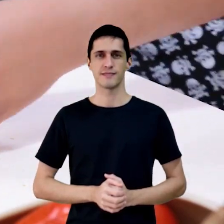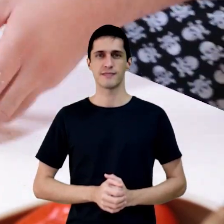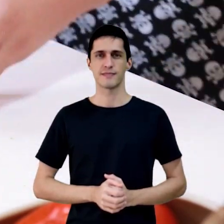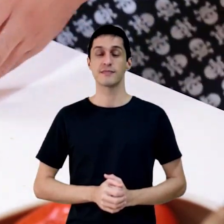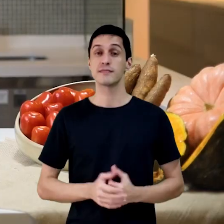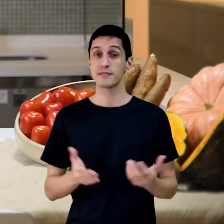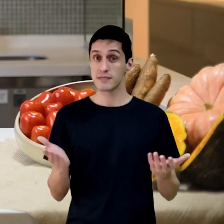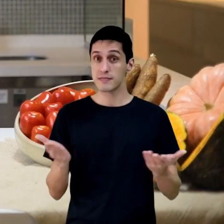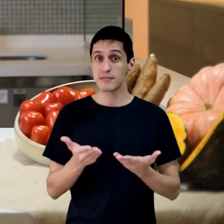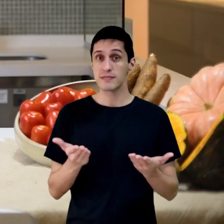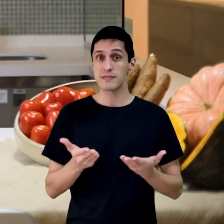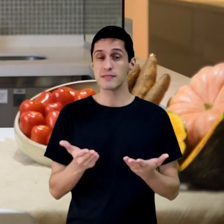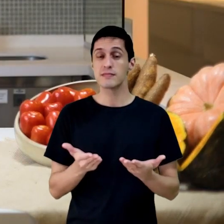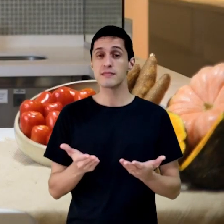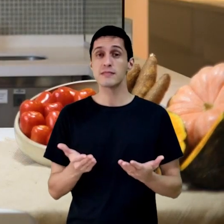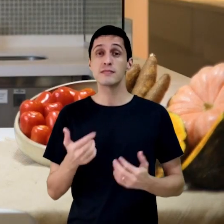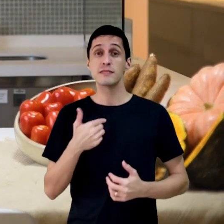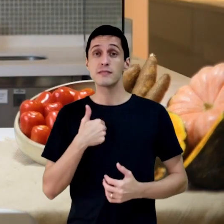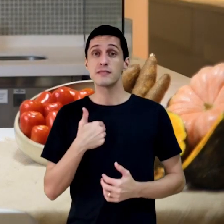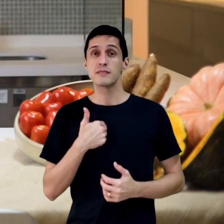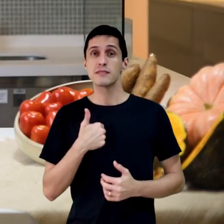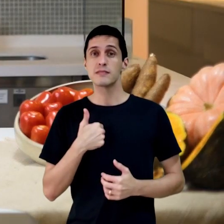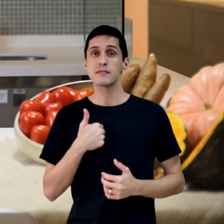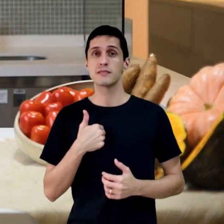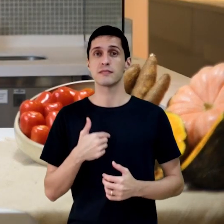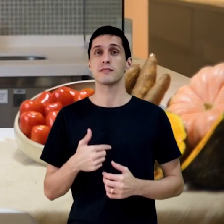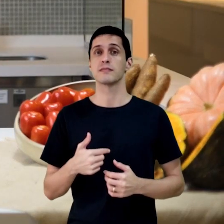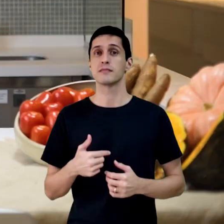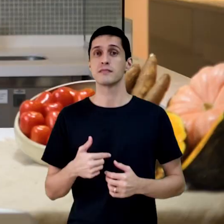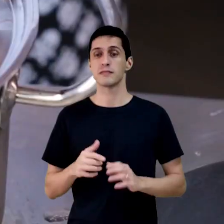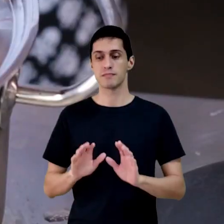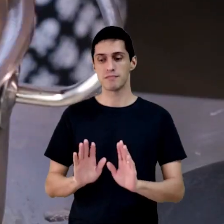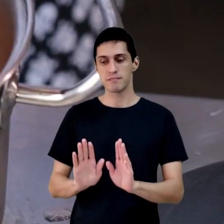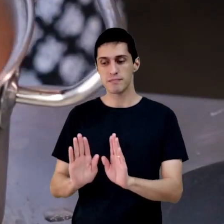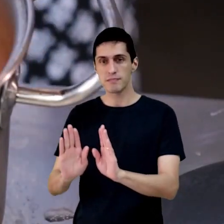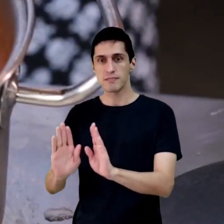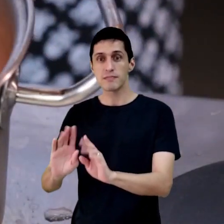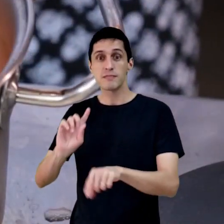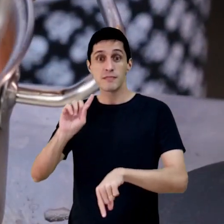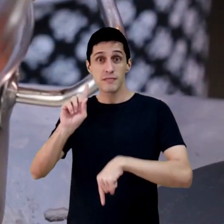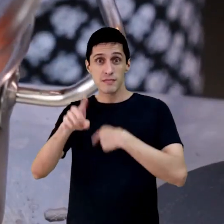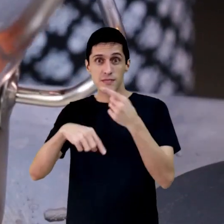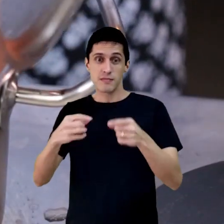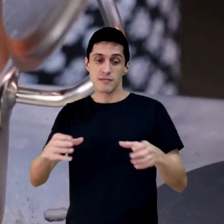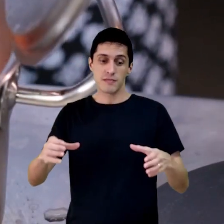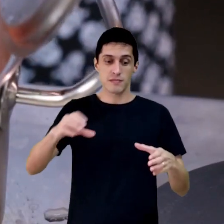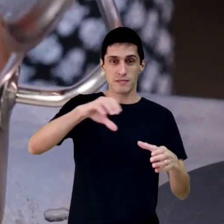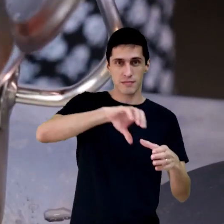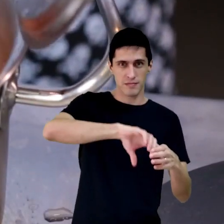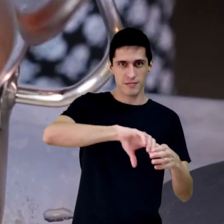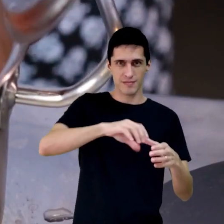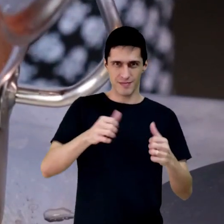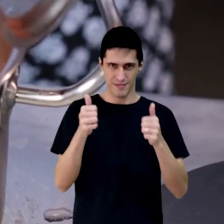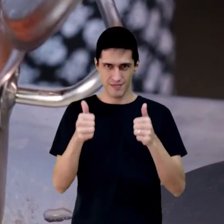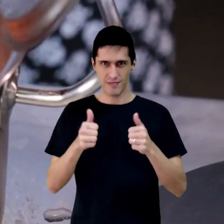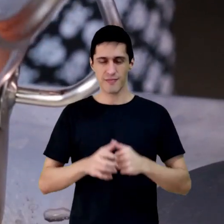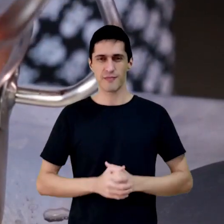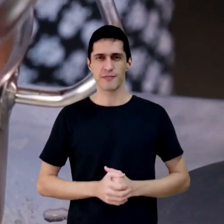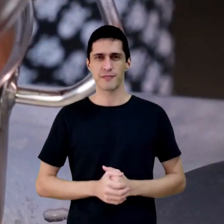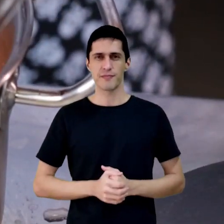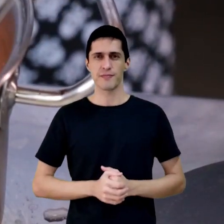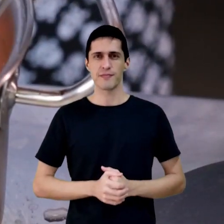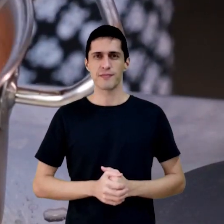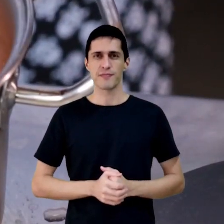E essa parte aqui, eu vou reservar pra gente depois utilizar aqui. Bom, esse é o ponto do molho,